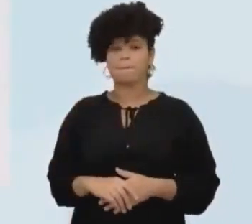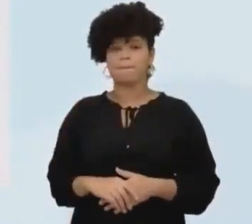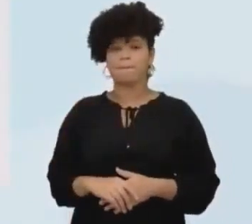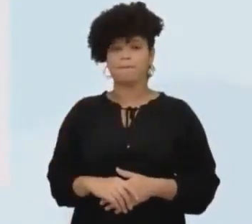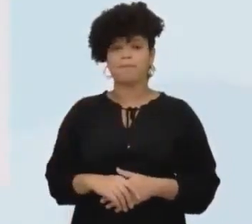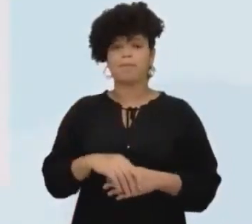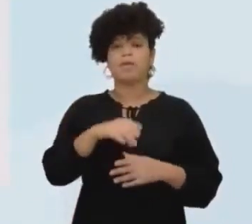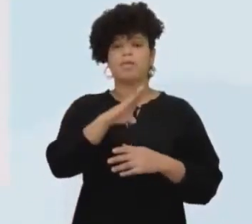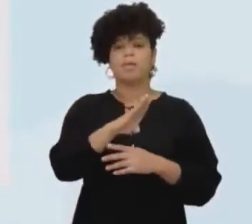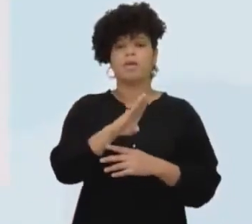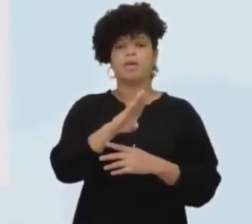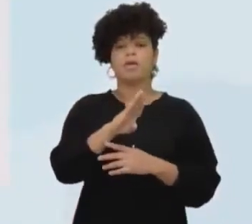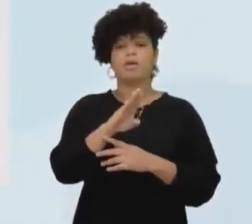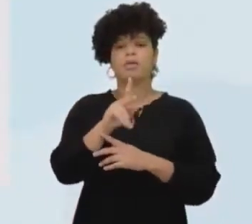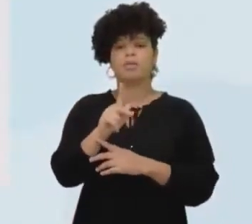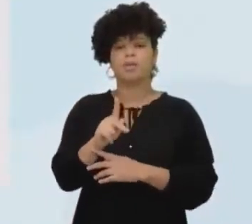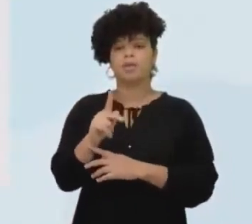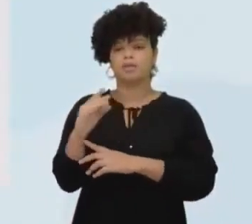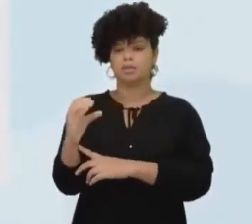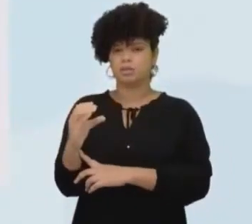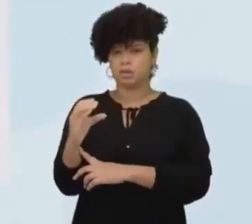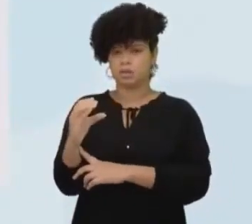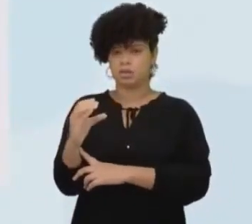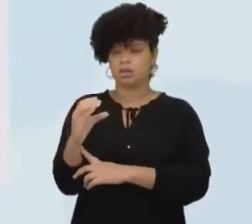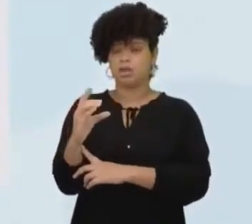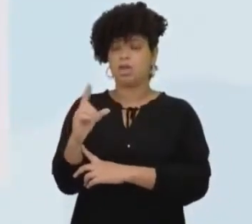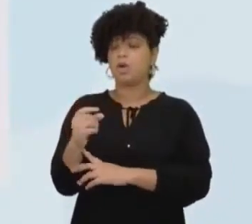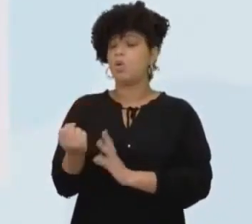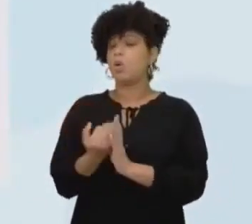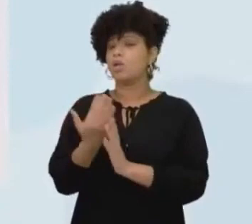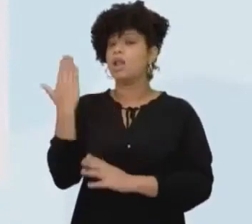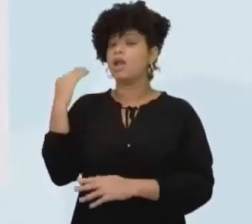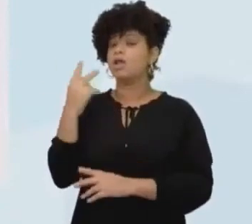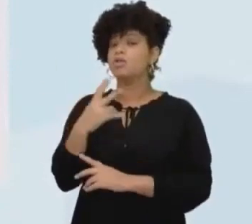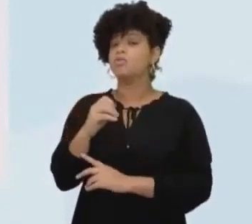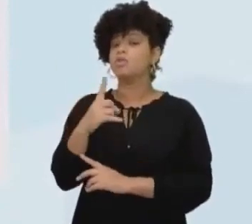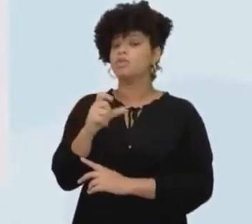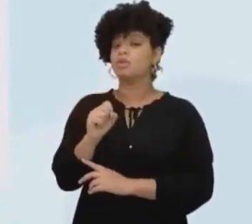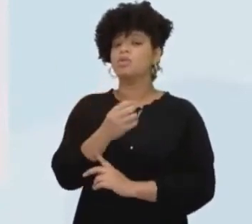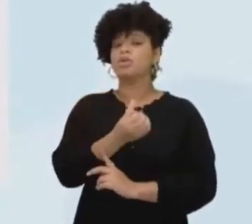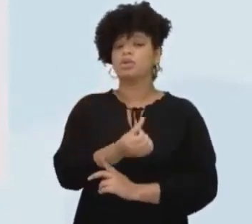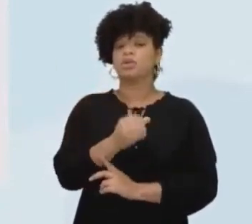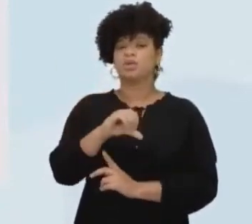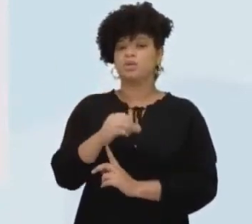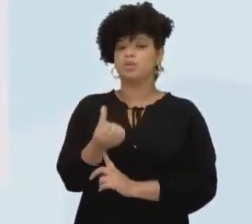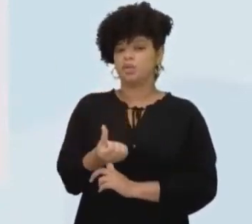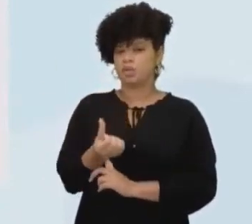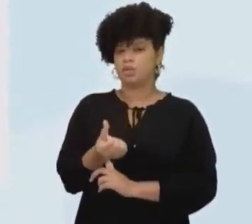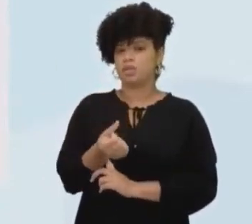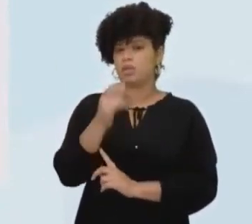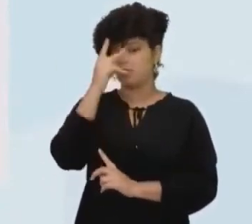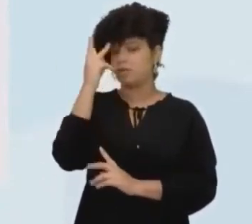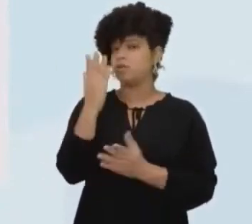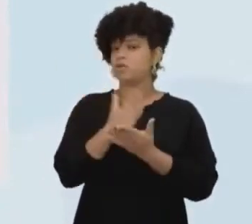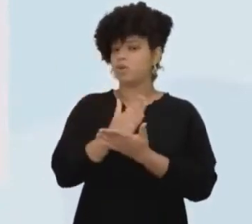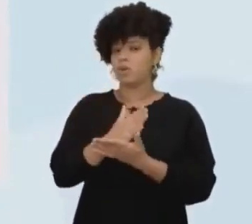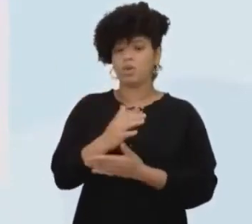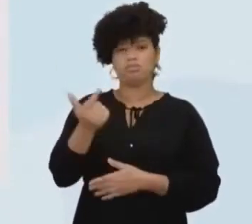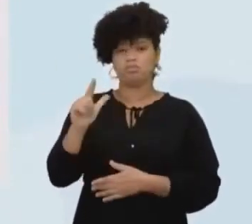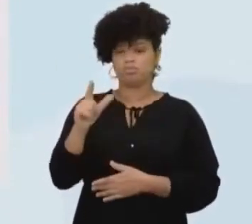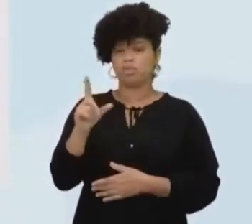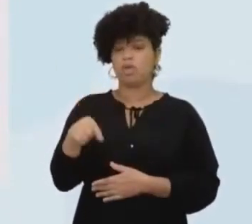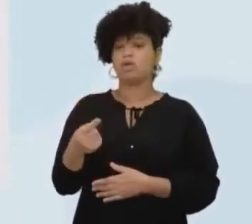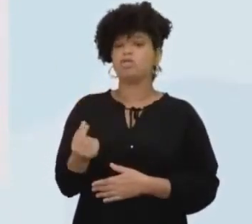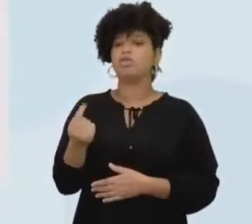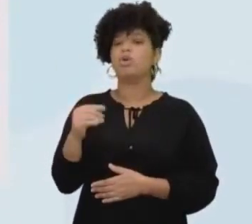BPC na época em 2018 recebi em média 696 e quem não recebia tinha aí uma